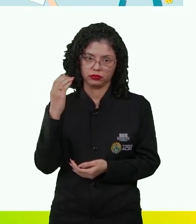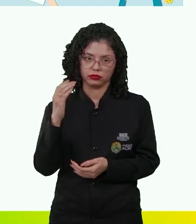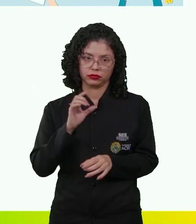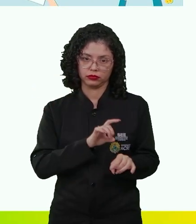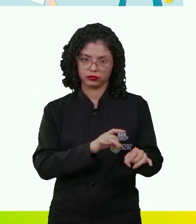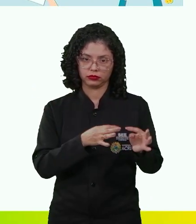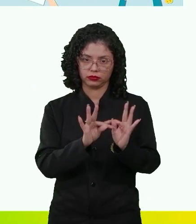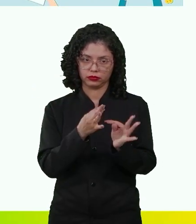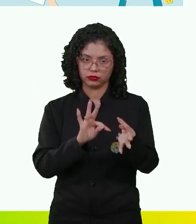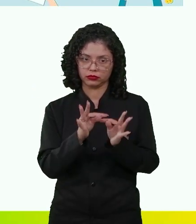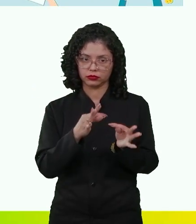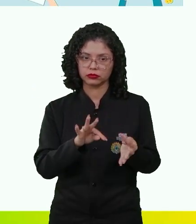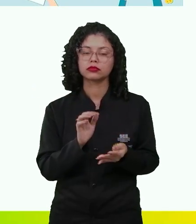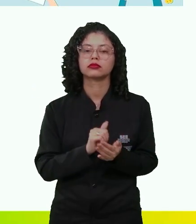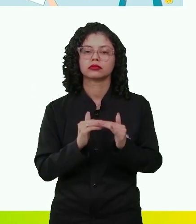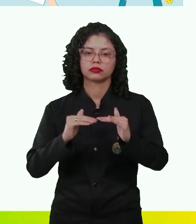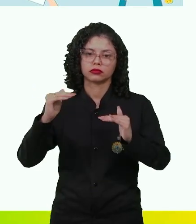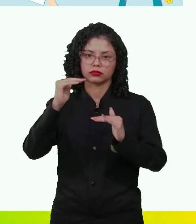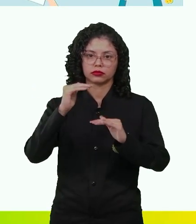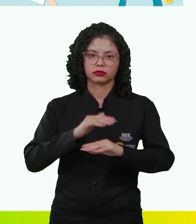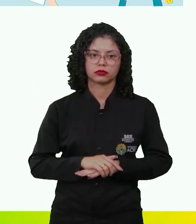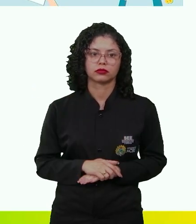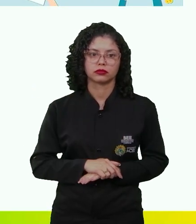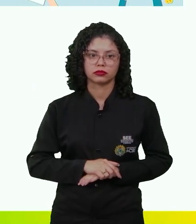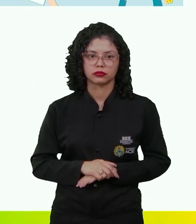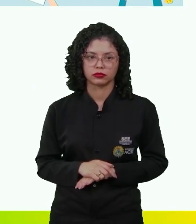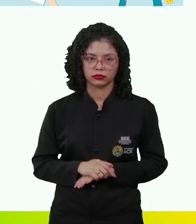desenvolvimento científico e tecnológico elevado,